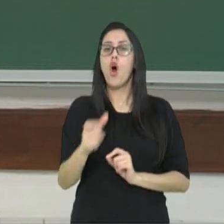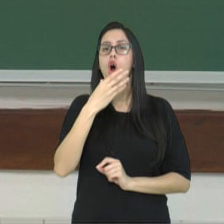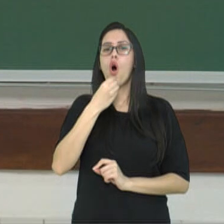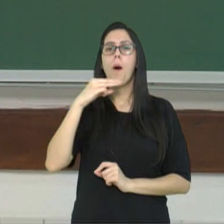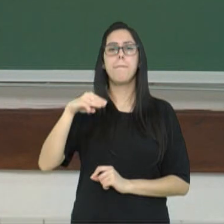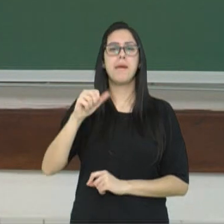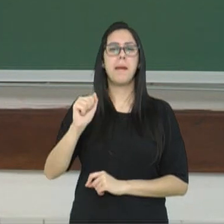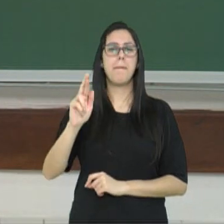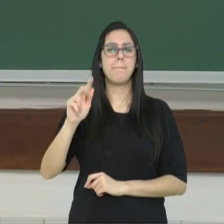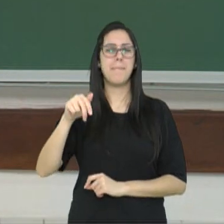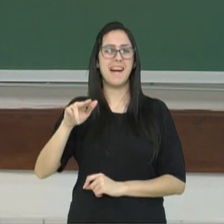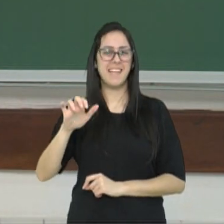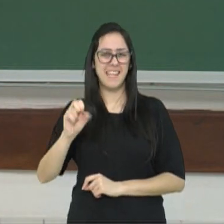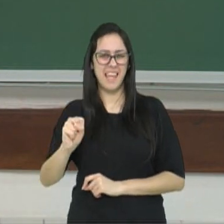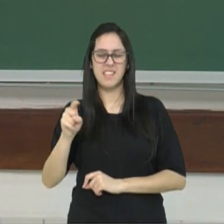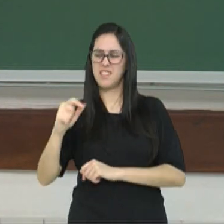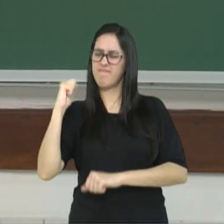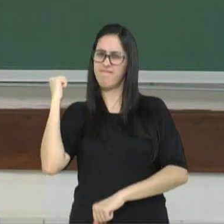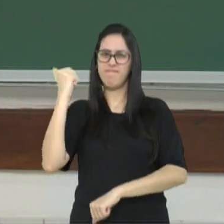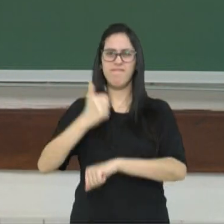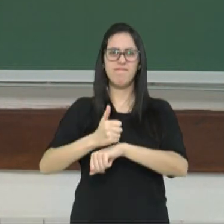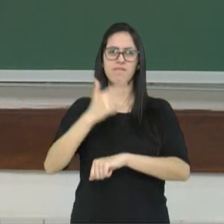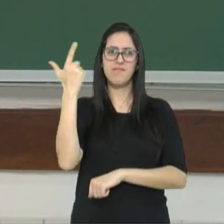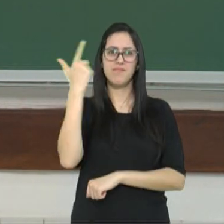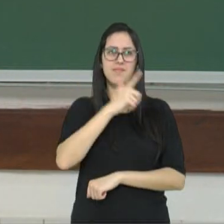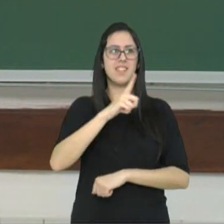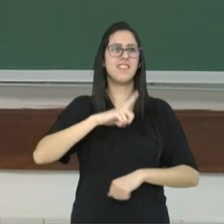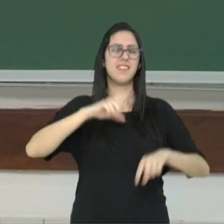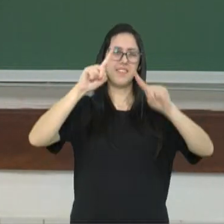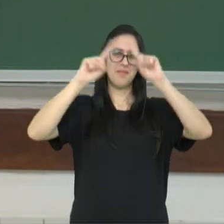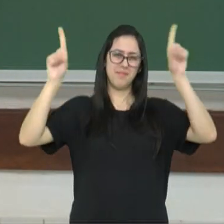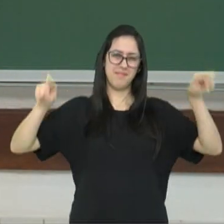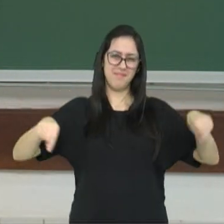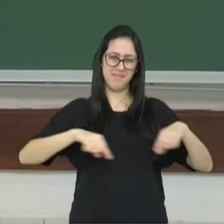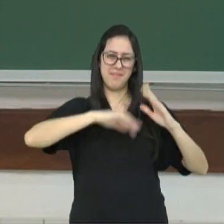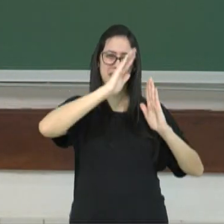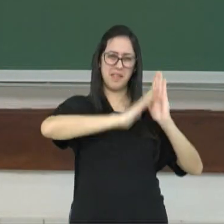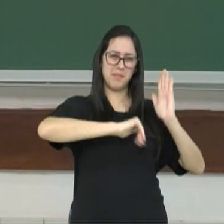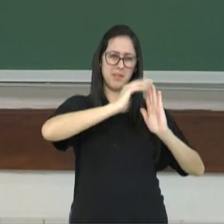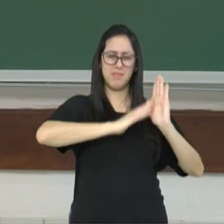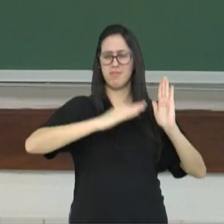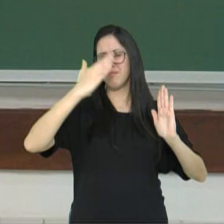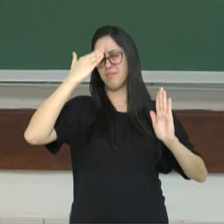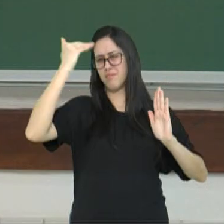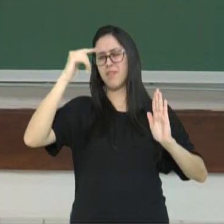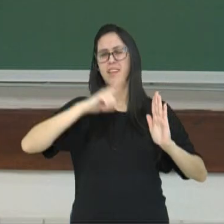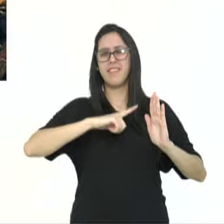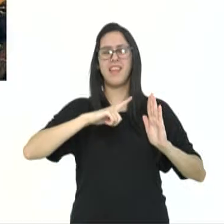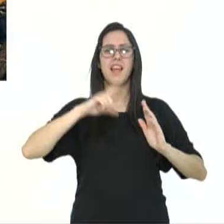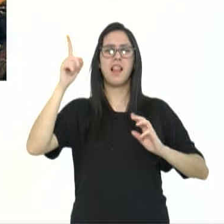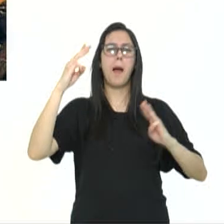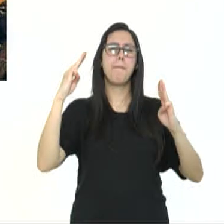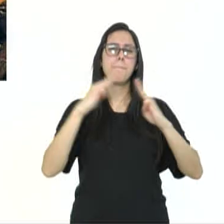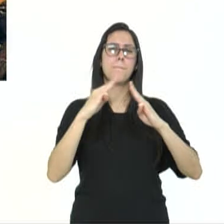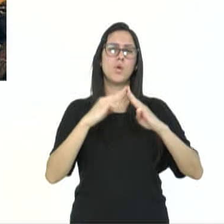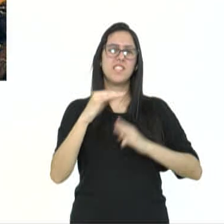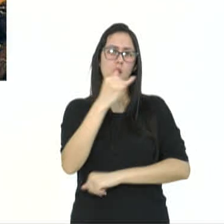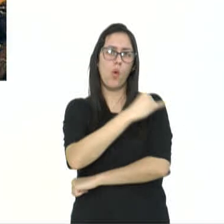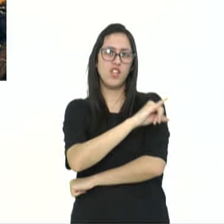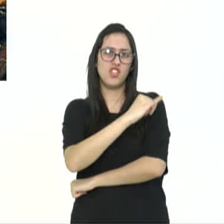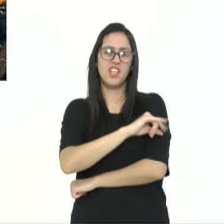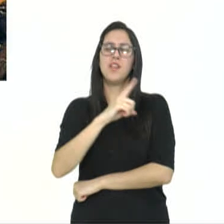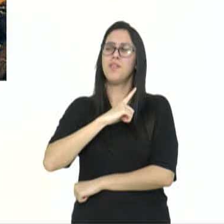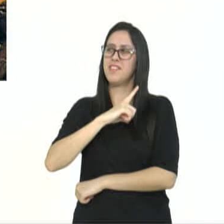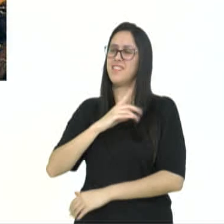do território paraguaio. Aqui nós temos um quadro célebre do Pedro Américo, que está no Museu Nacional no Rio de Janeiro, em que ele mostra justamente a